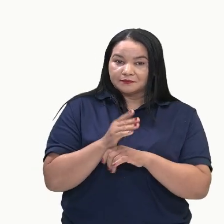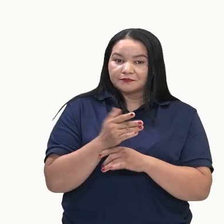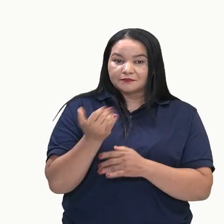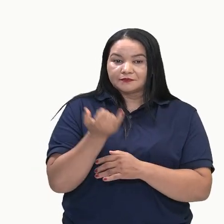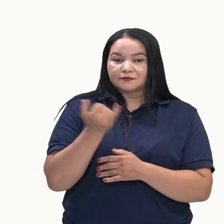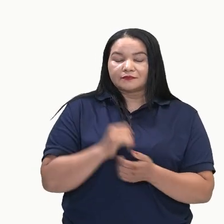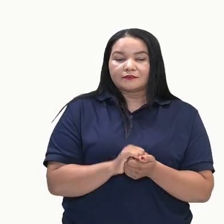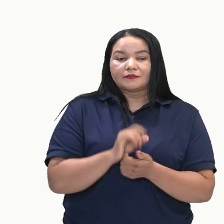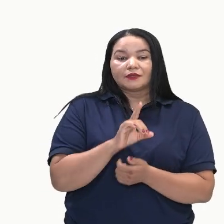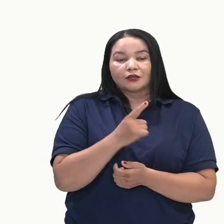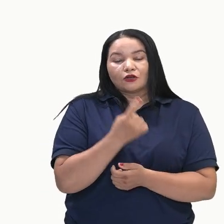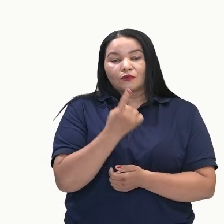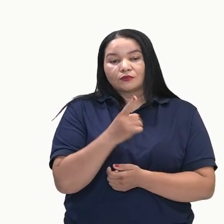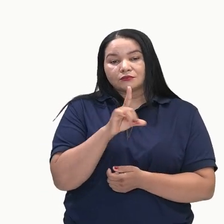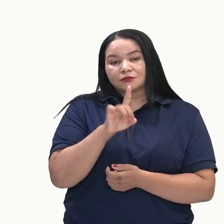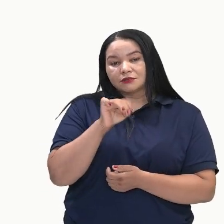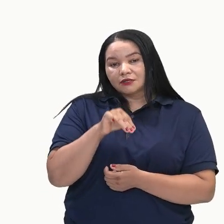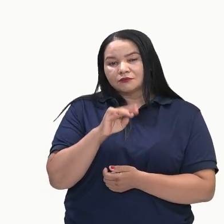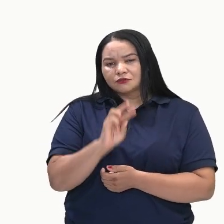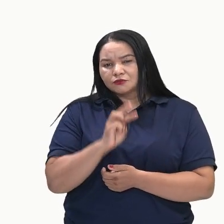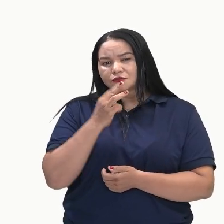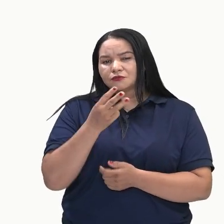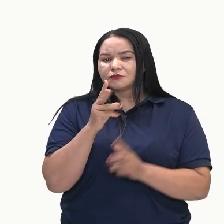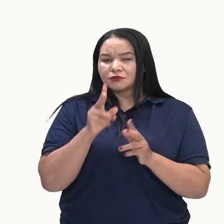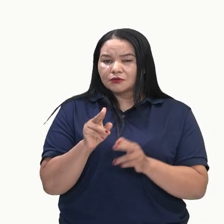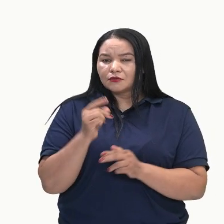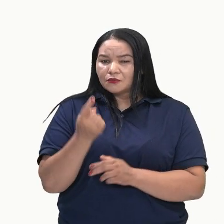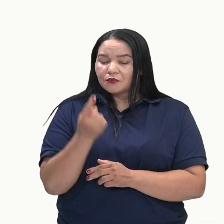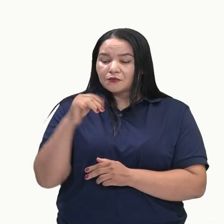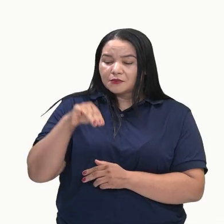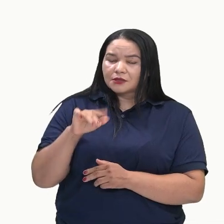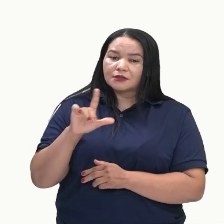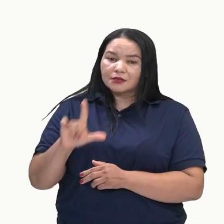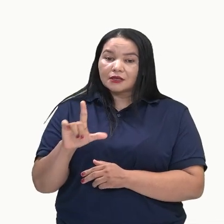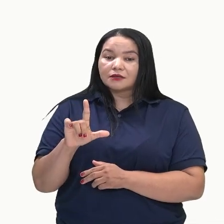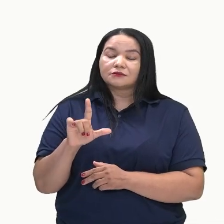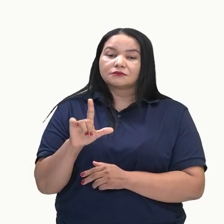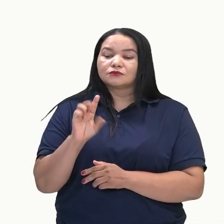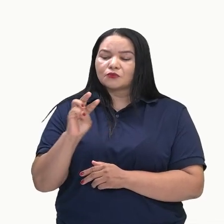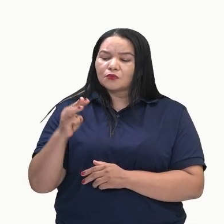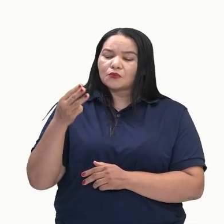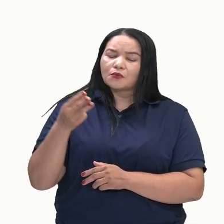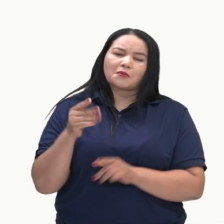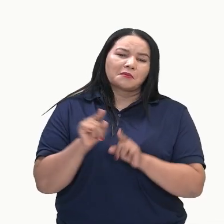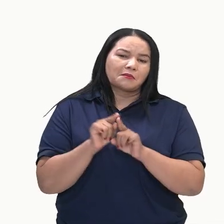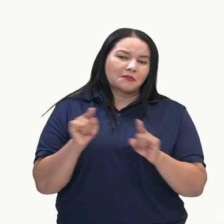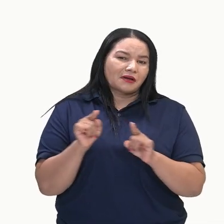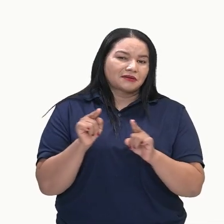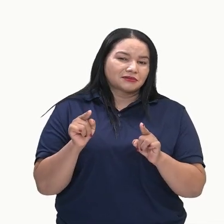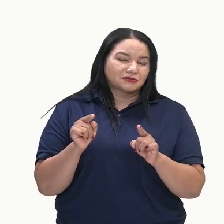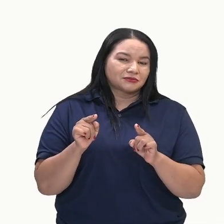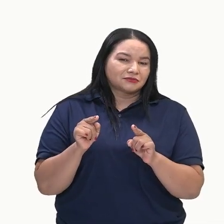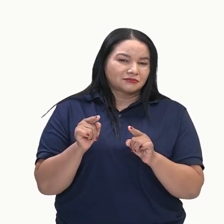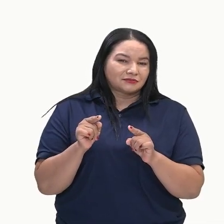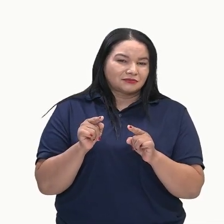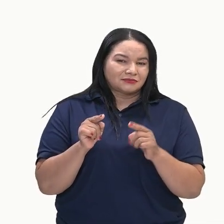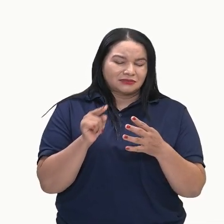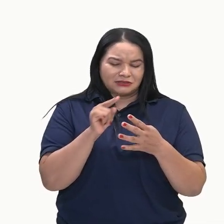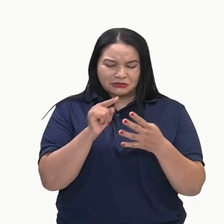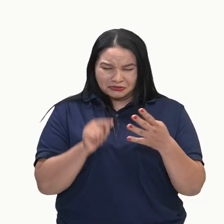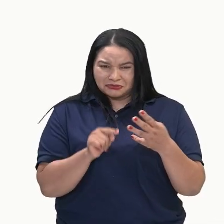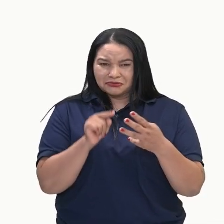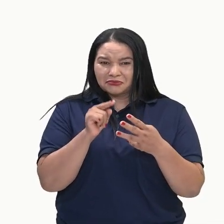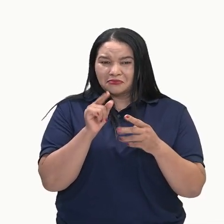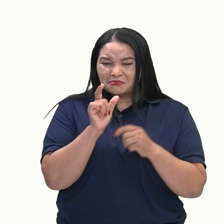decímetro cúbico é igual aqui a 1 milésimo do metro cúbico. Mas, bora tornar todas essas palavrinhas aí,